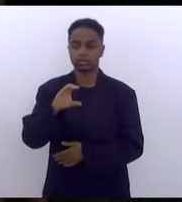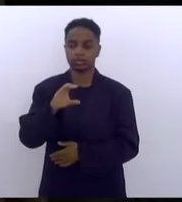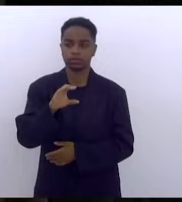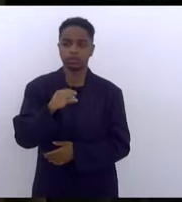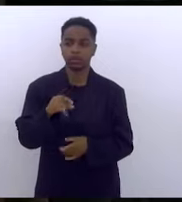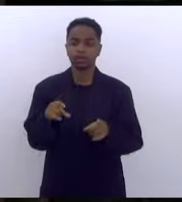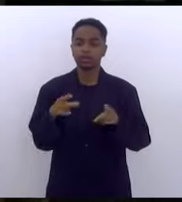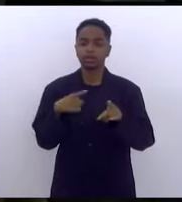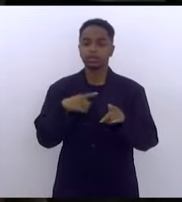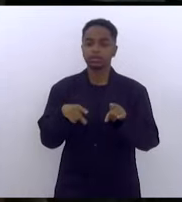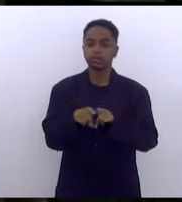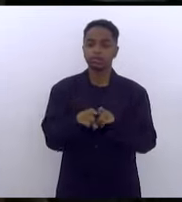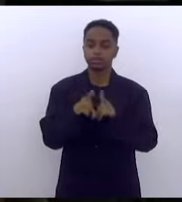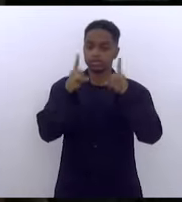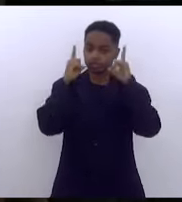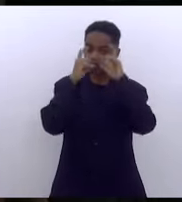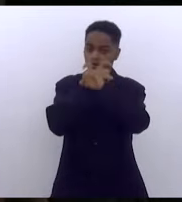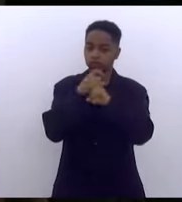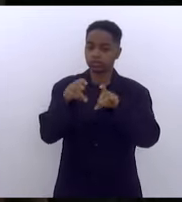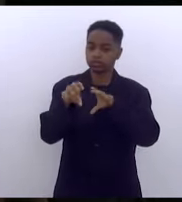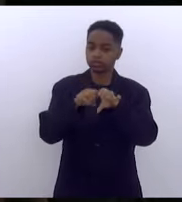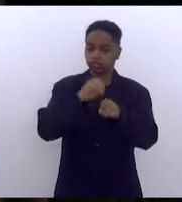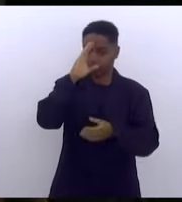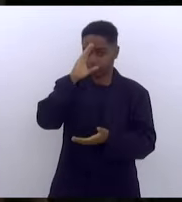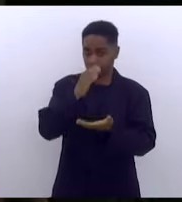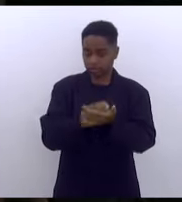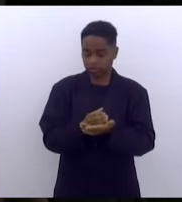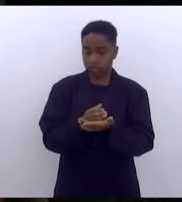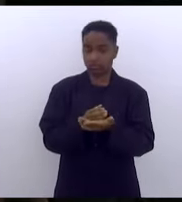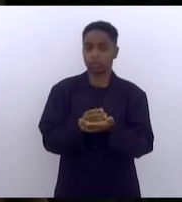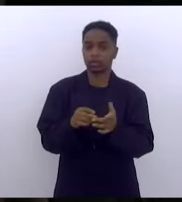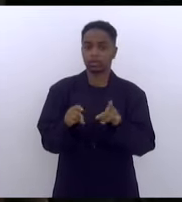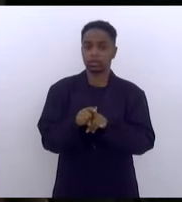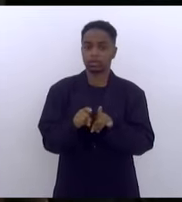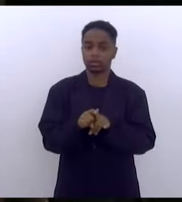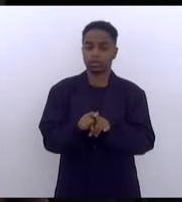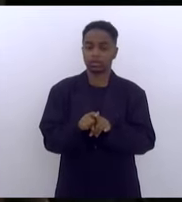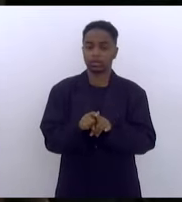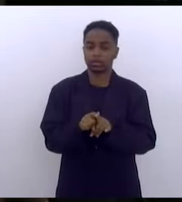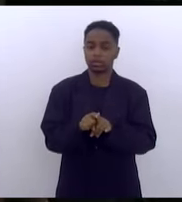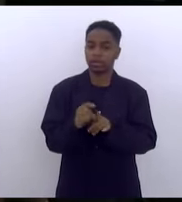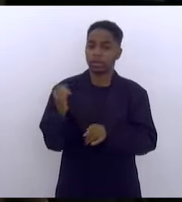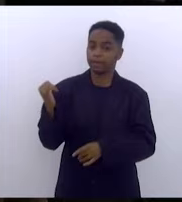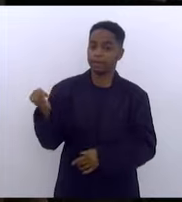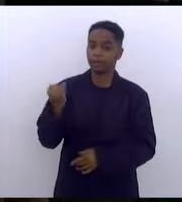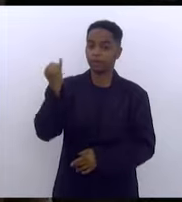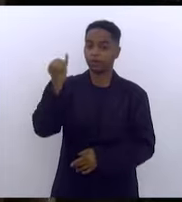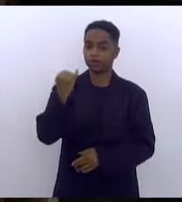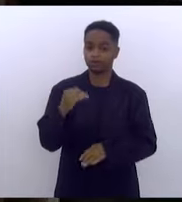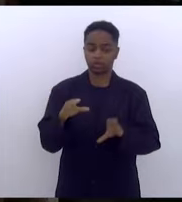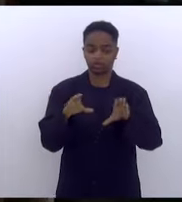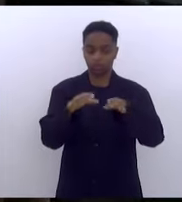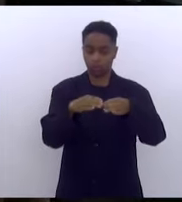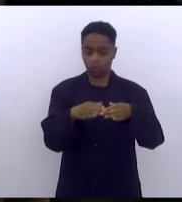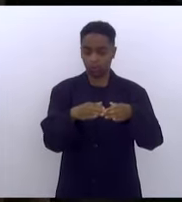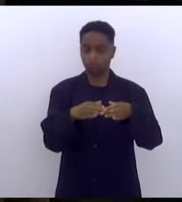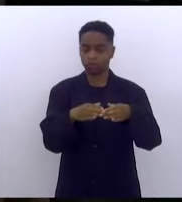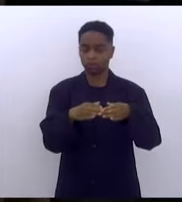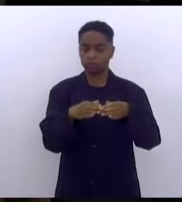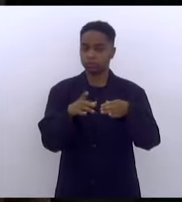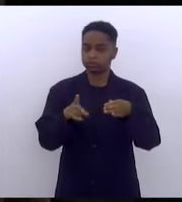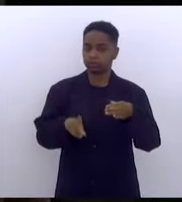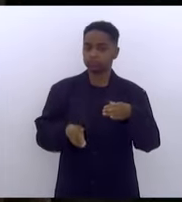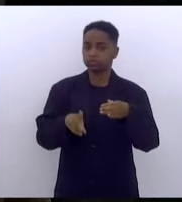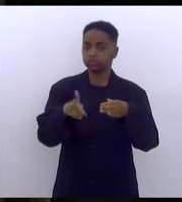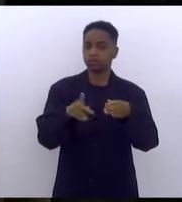muita dificuldade de concluírem as suas teses, dissertações. Então, é muito importante que esse grupo, para que continue